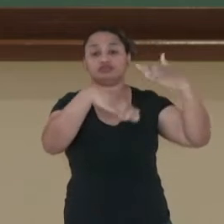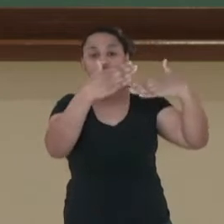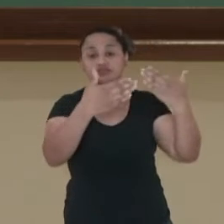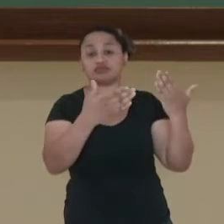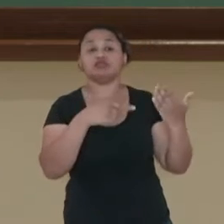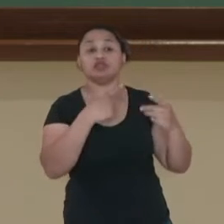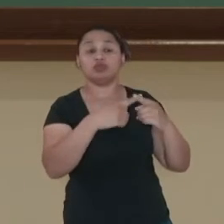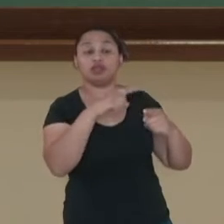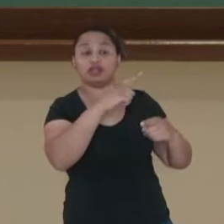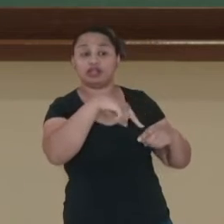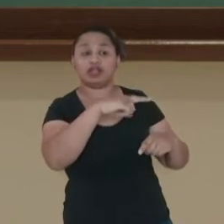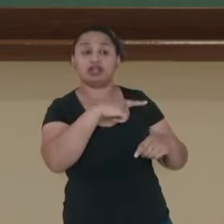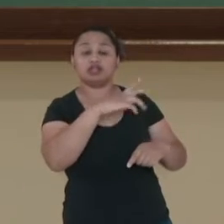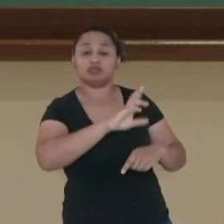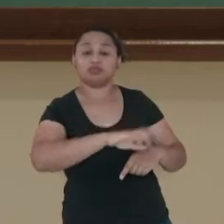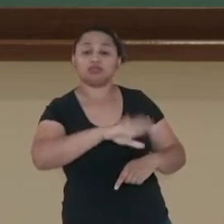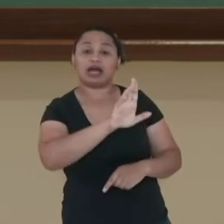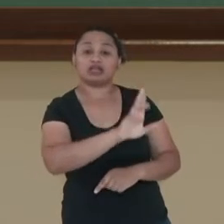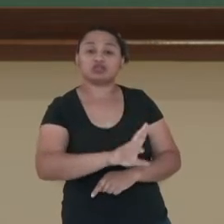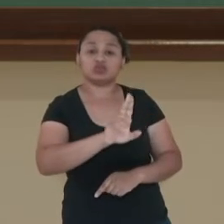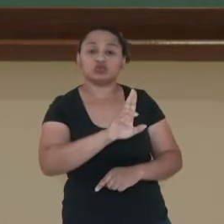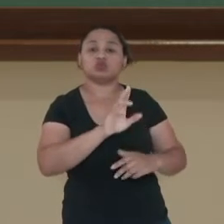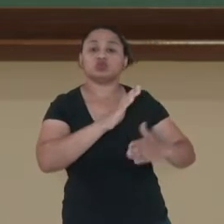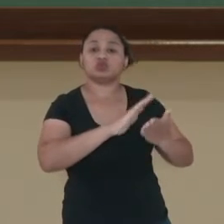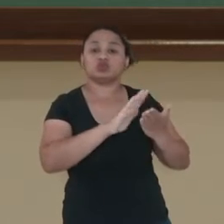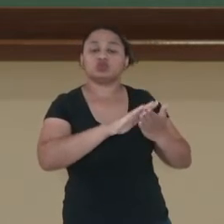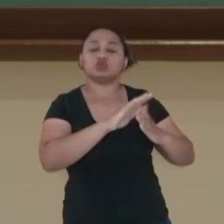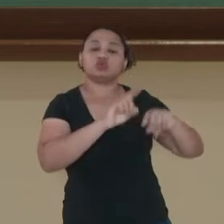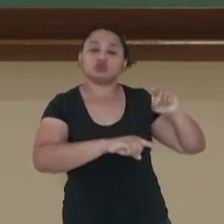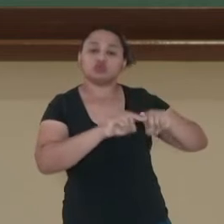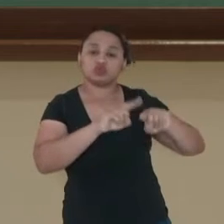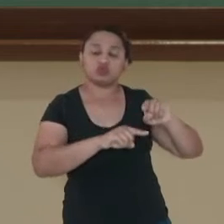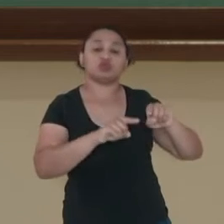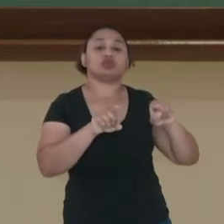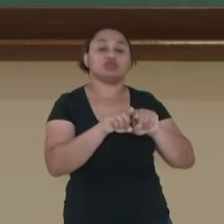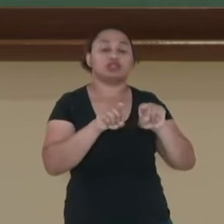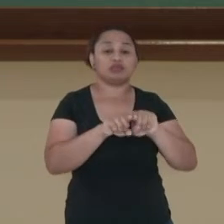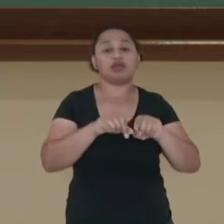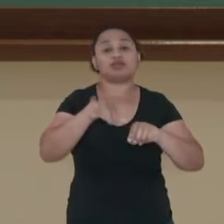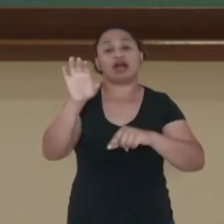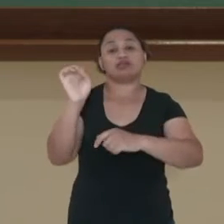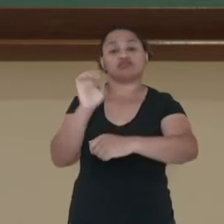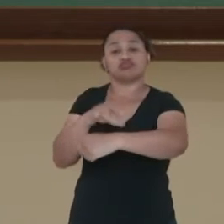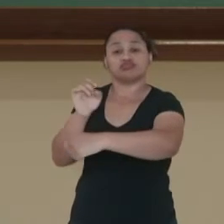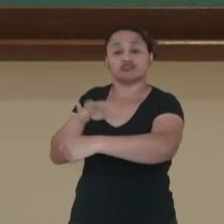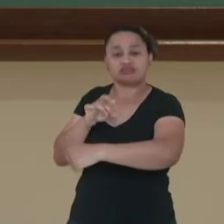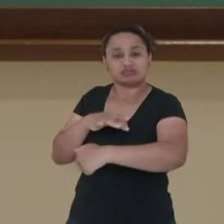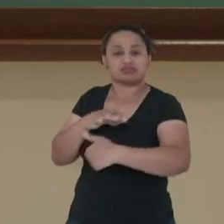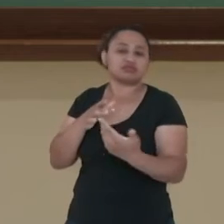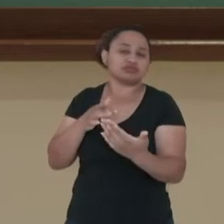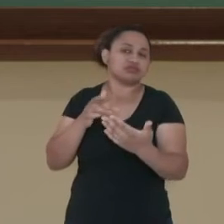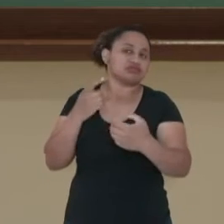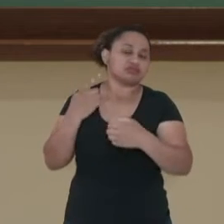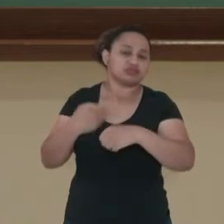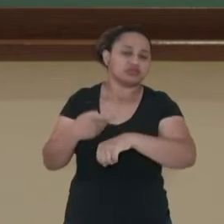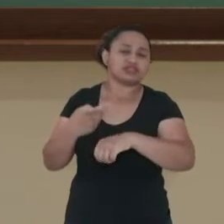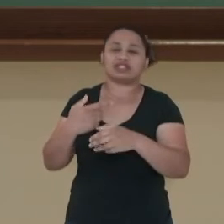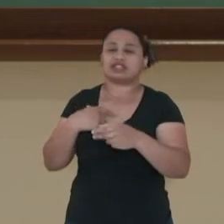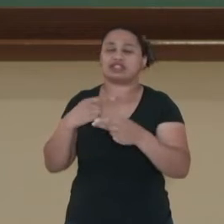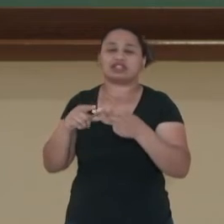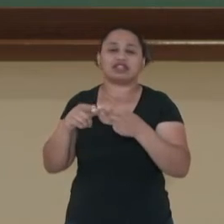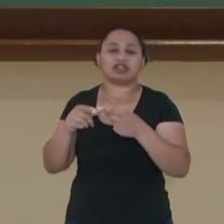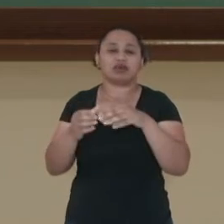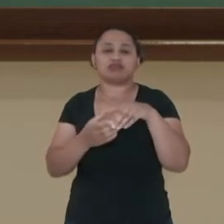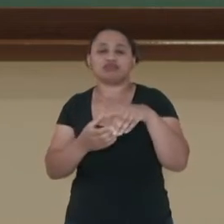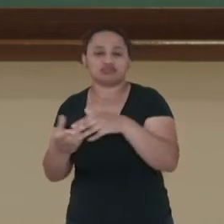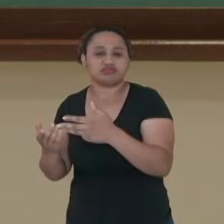de produtos, logicamente uma maior produção de resíduos sólidos e também, né, de resíduos de esgoto e muito